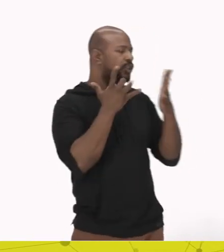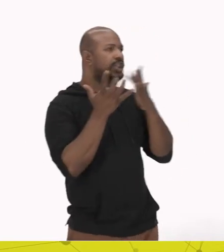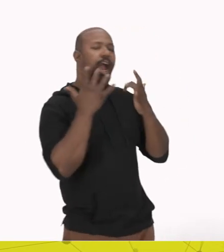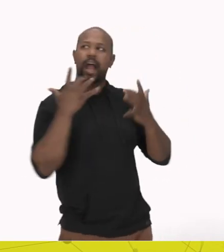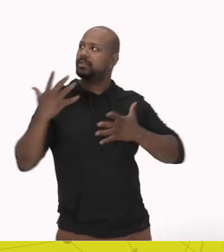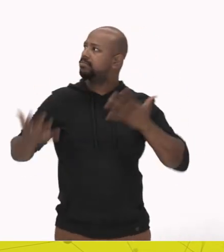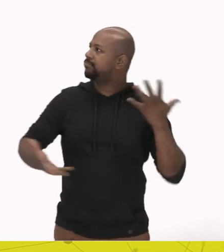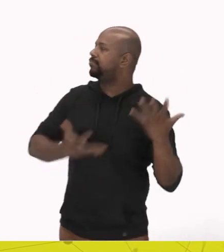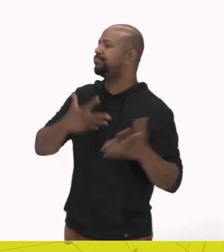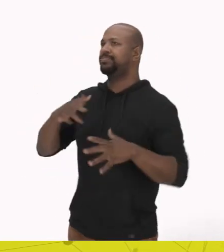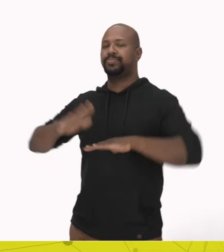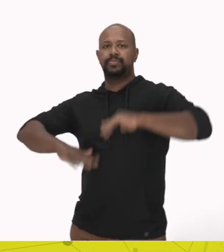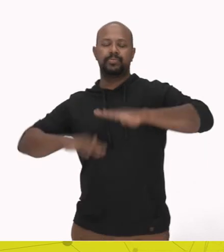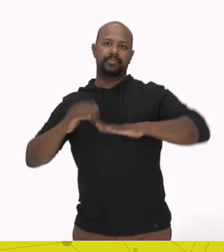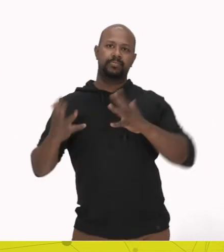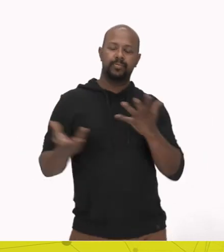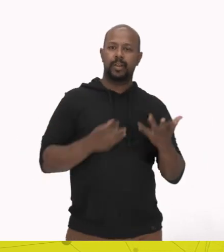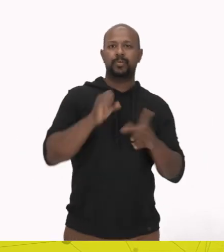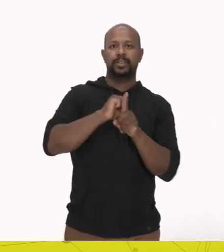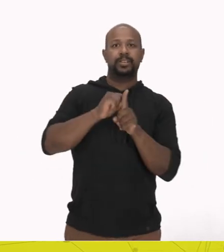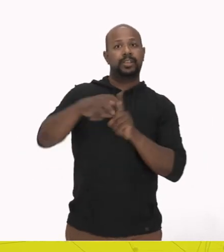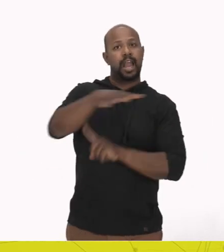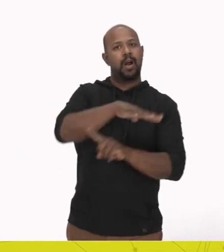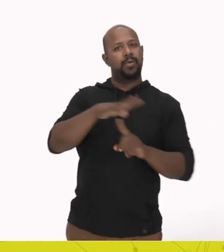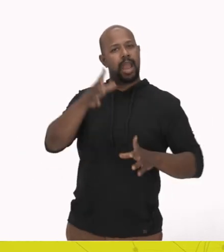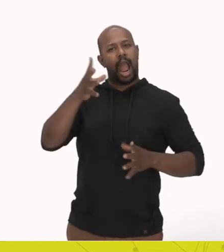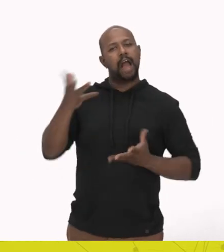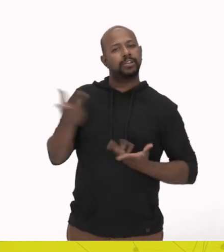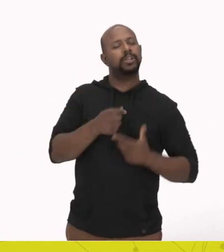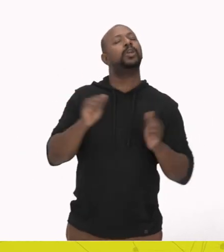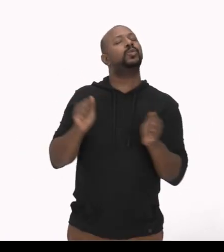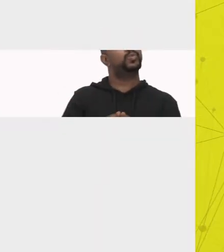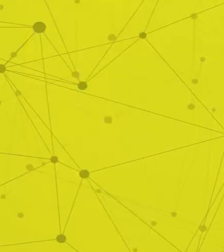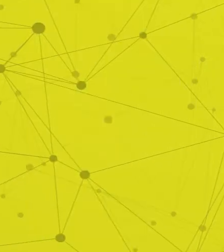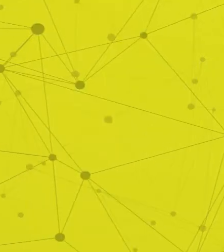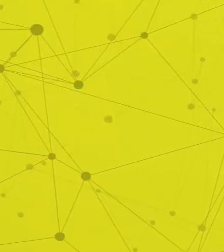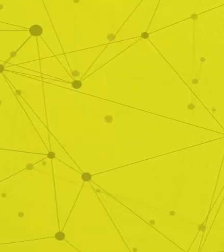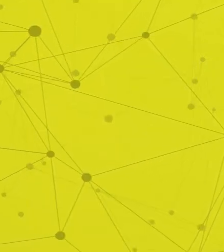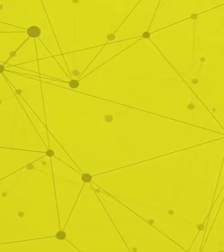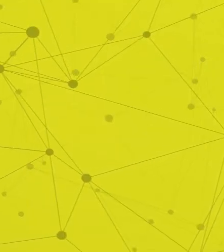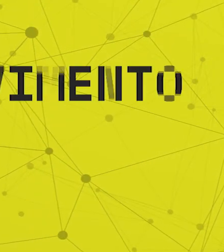teatro e desenvolver nossas habilidades sociais e artísticas juntos.